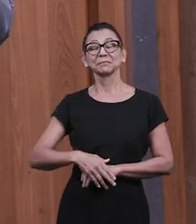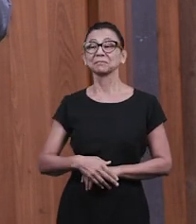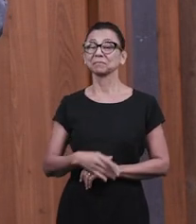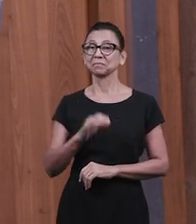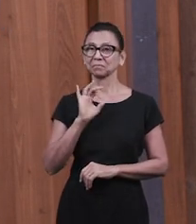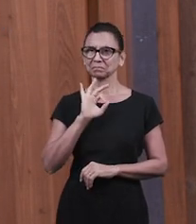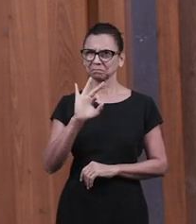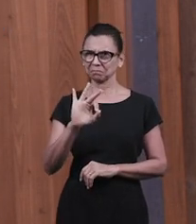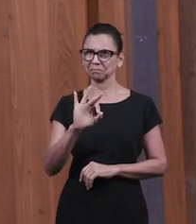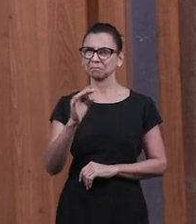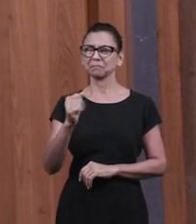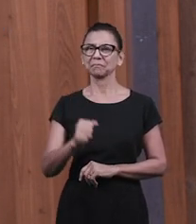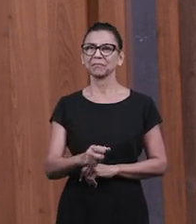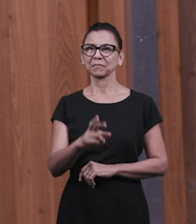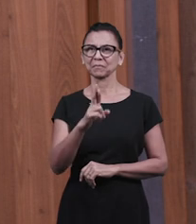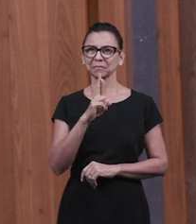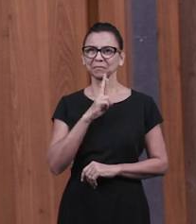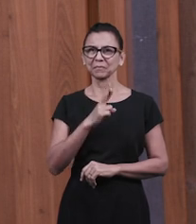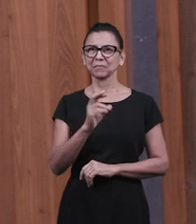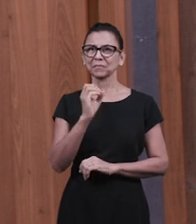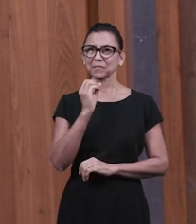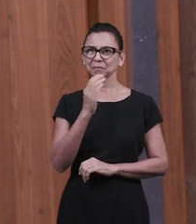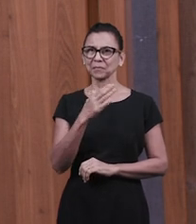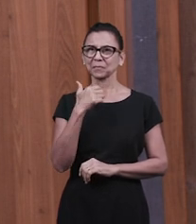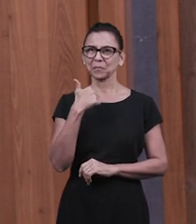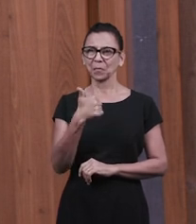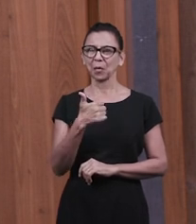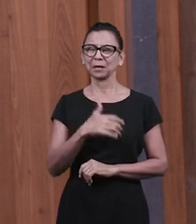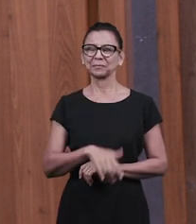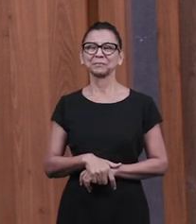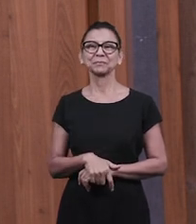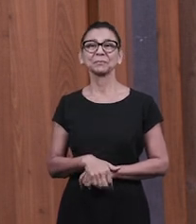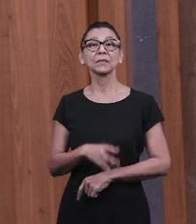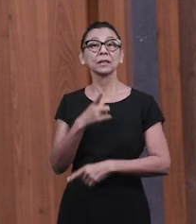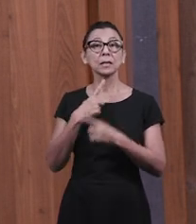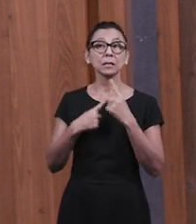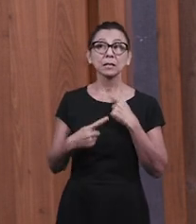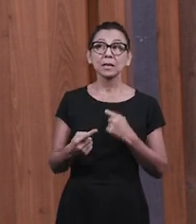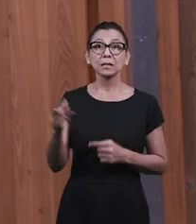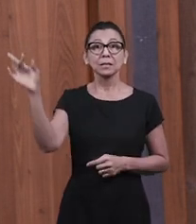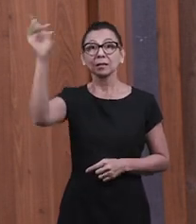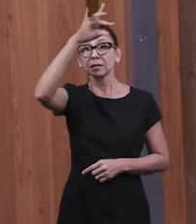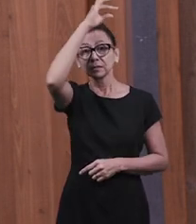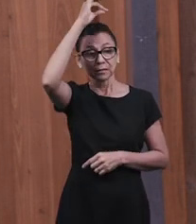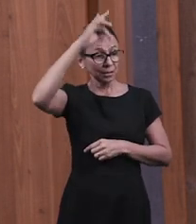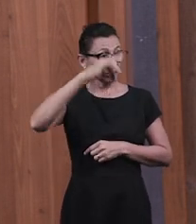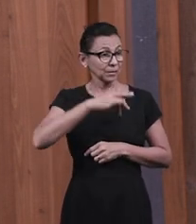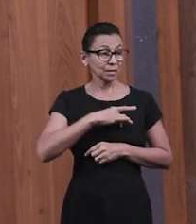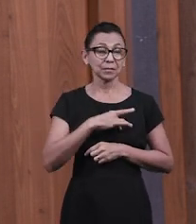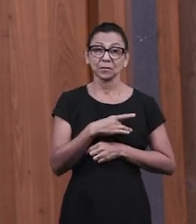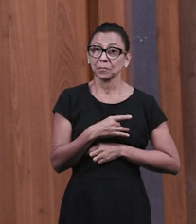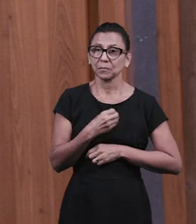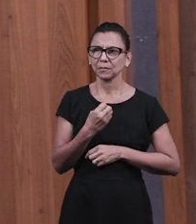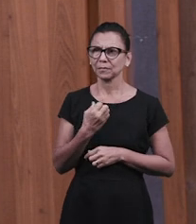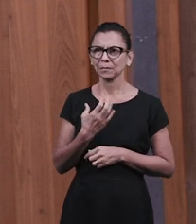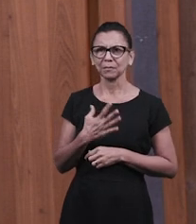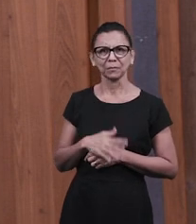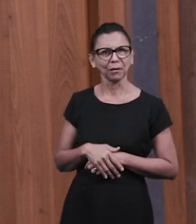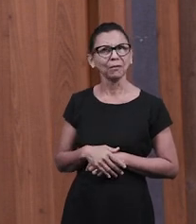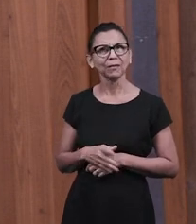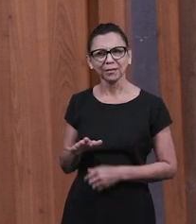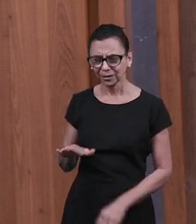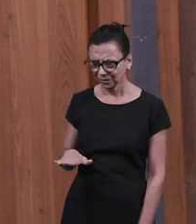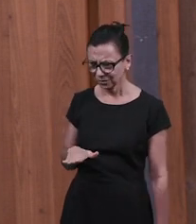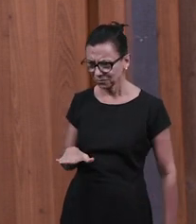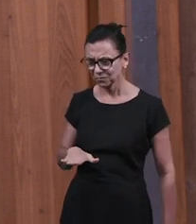Senhor. Excelente resposta dos nossos dois irmãos a respeito do desejo de querer ser batizado com o Espírito Santo. É muito próprio